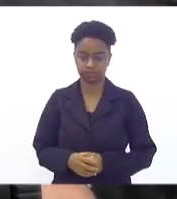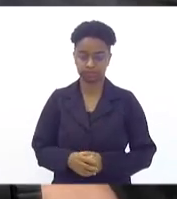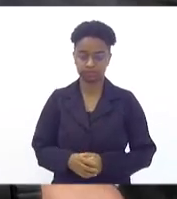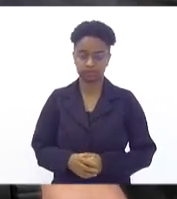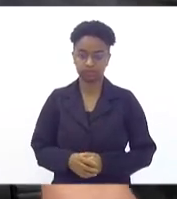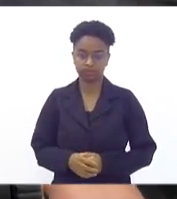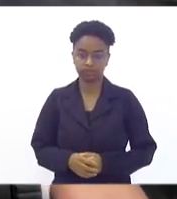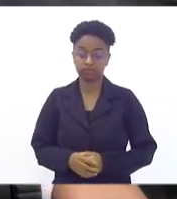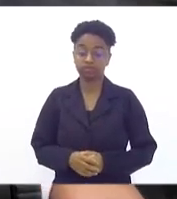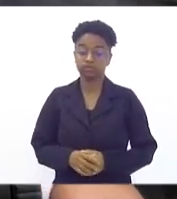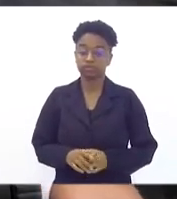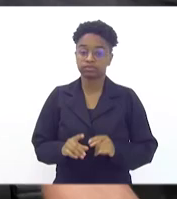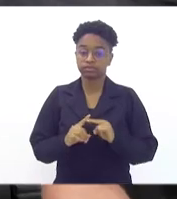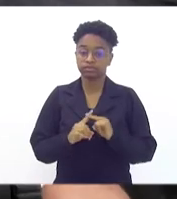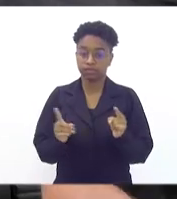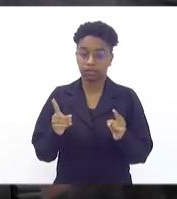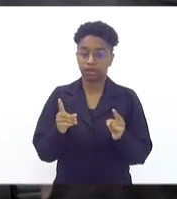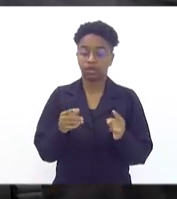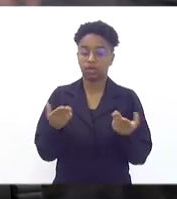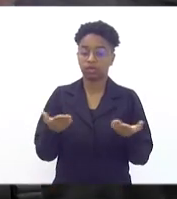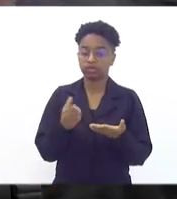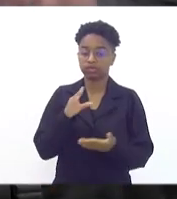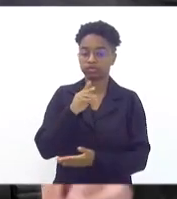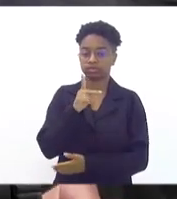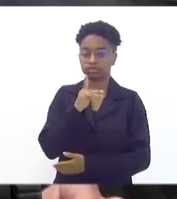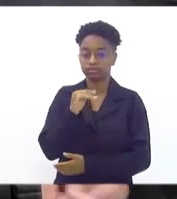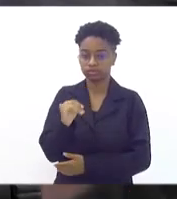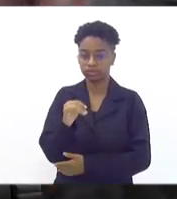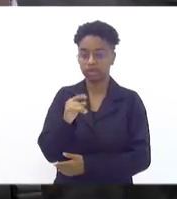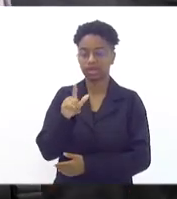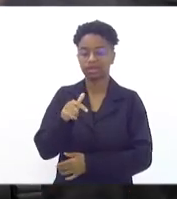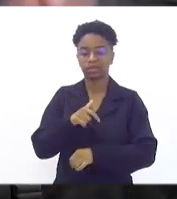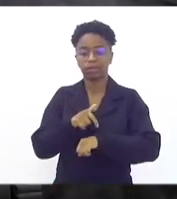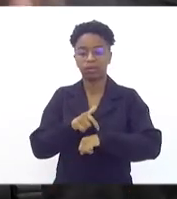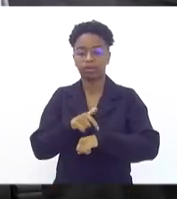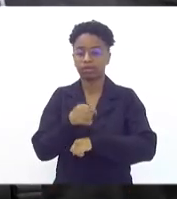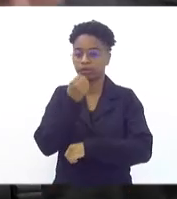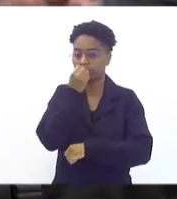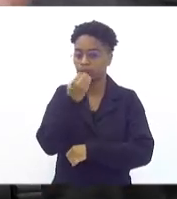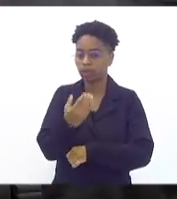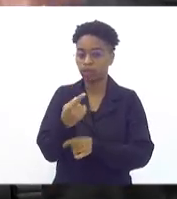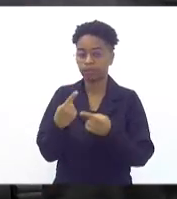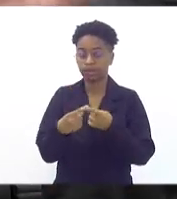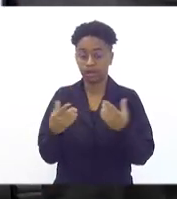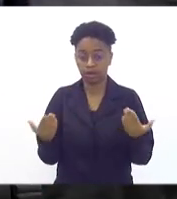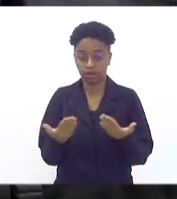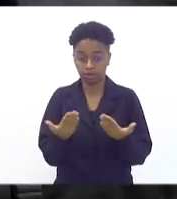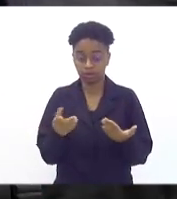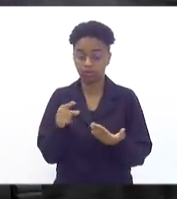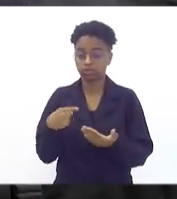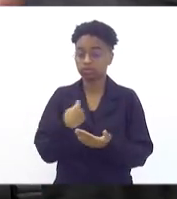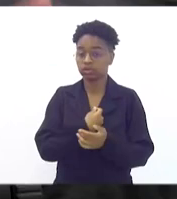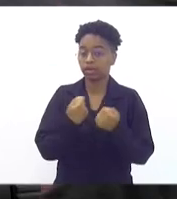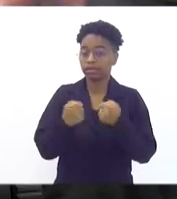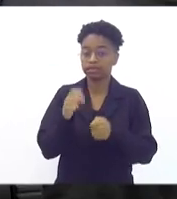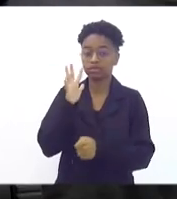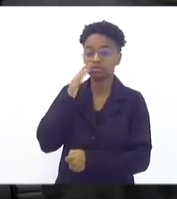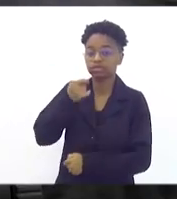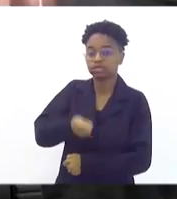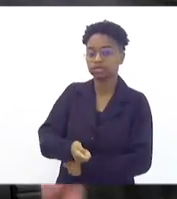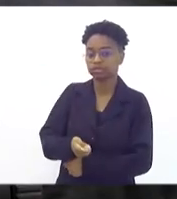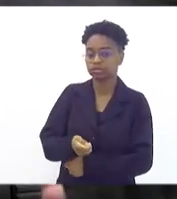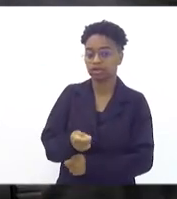os senhores Aqui não por acaso essa CPI eu acho que vem um bom momento porque agora é o momento que nós estamos que tomar uma decisão